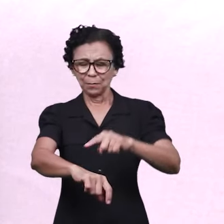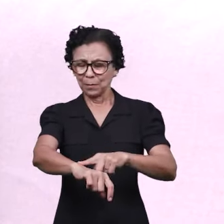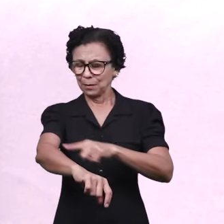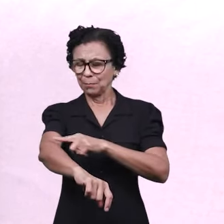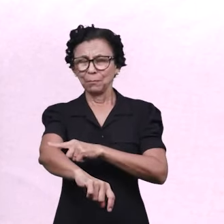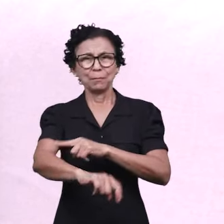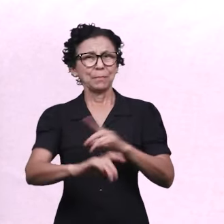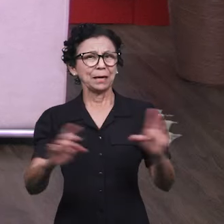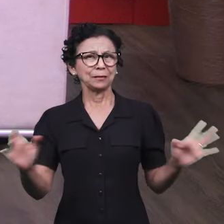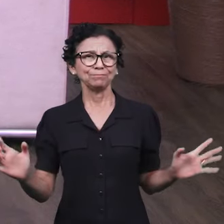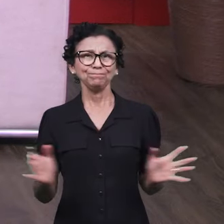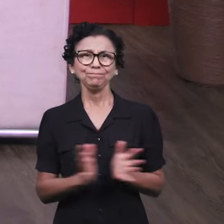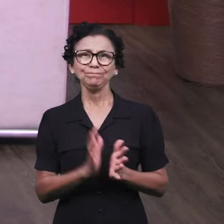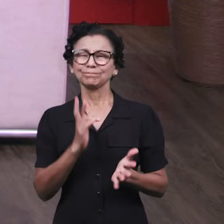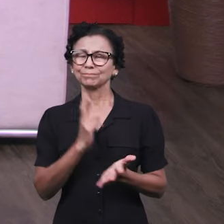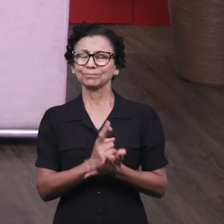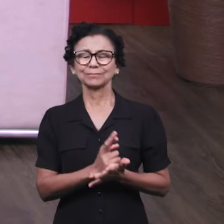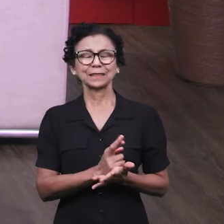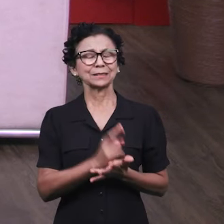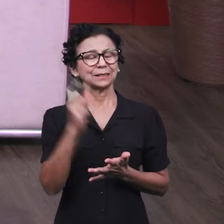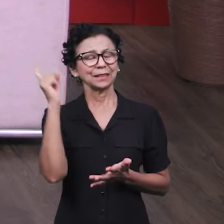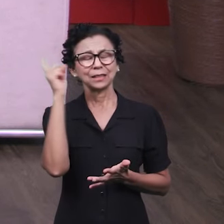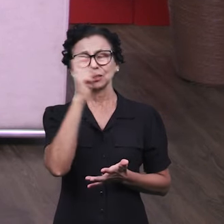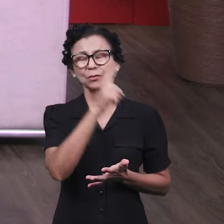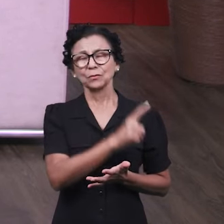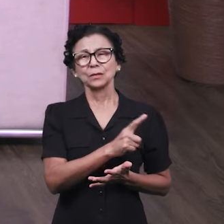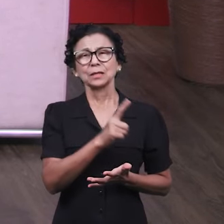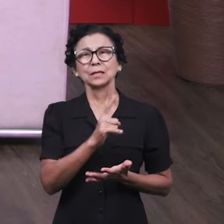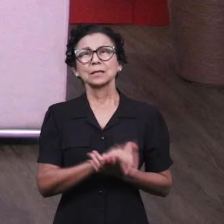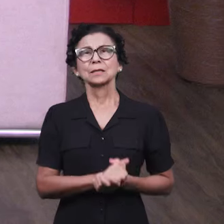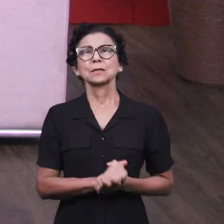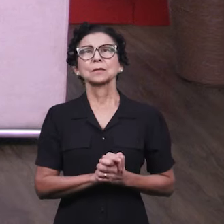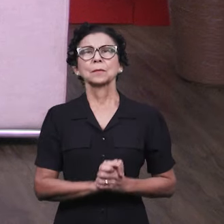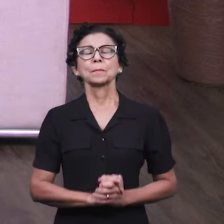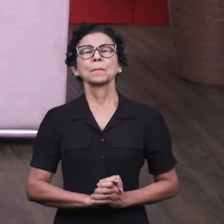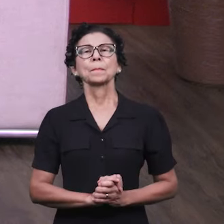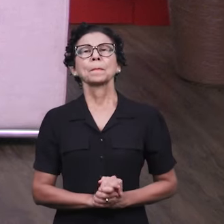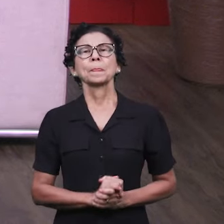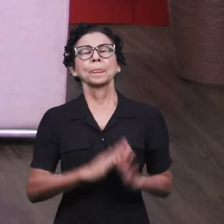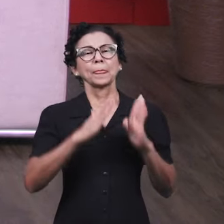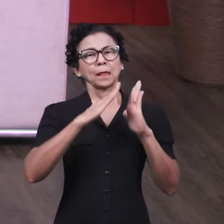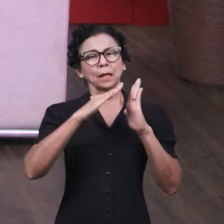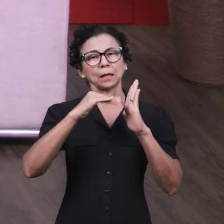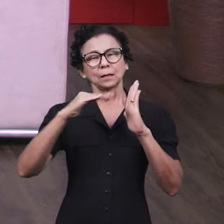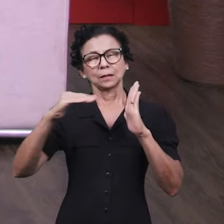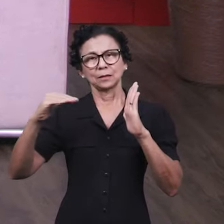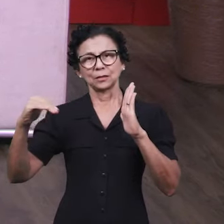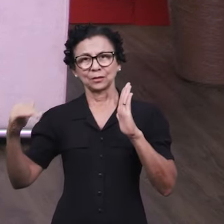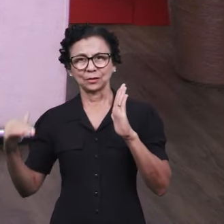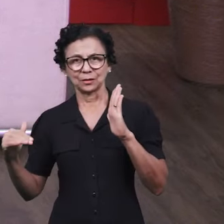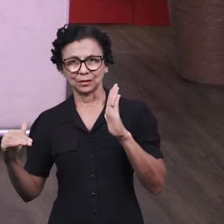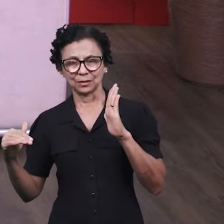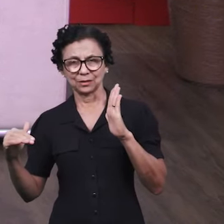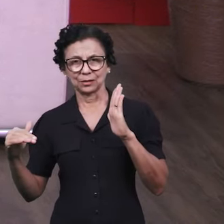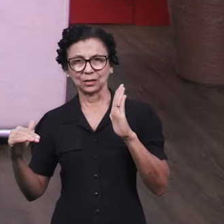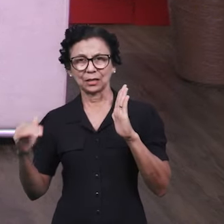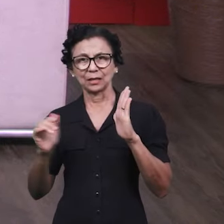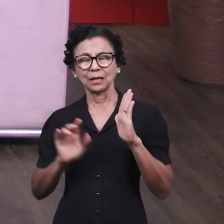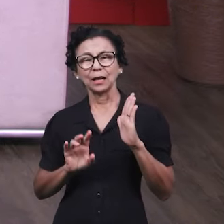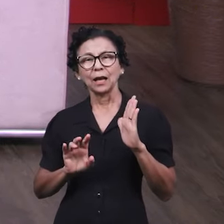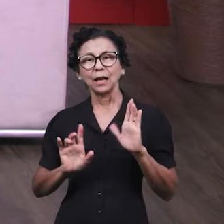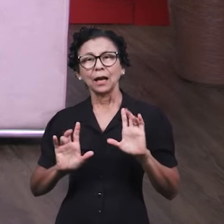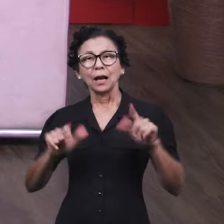tratamentos Eu acho que pelo contrário os procedimentos estéticos eles tendem a quê inflamar a gordura para que essa gordura